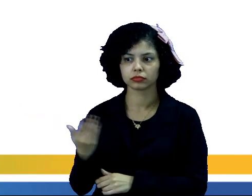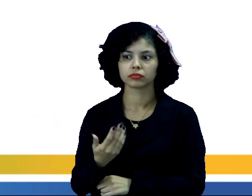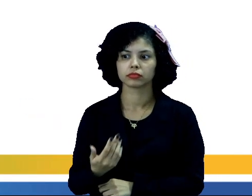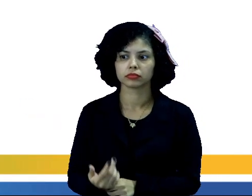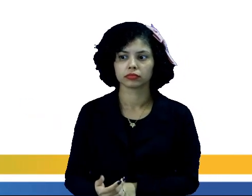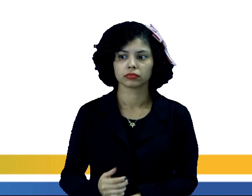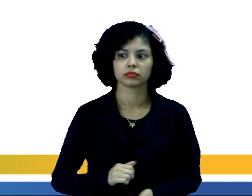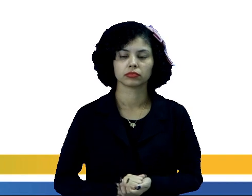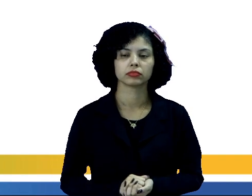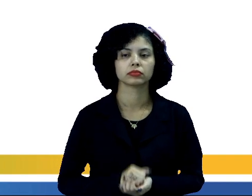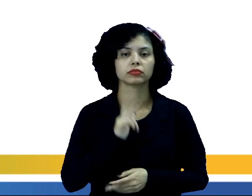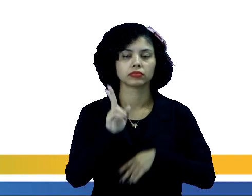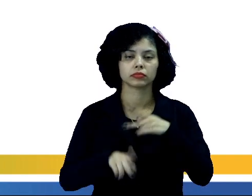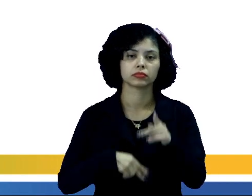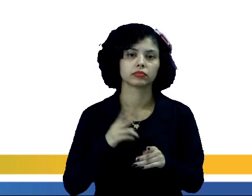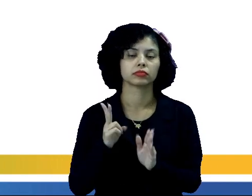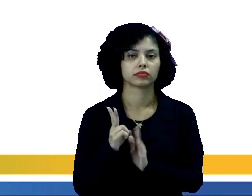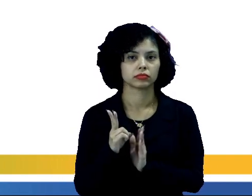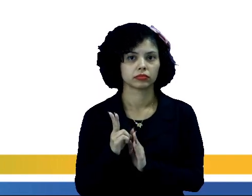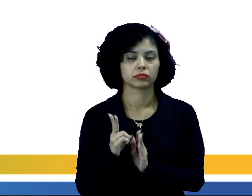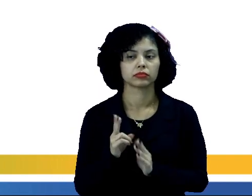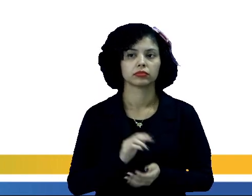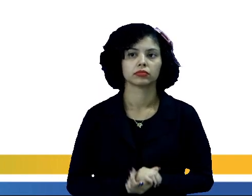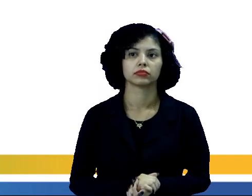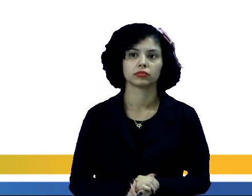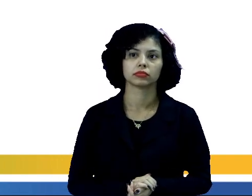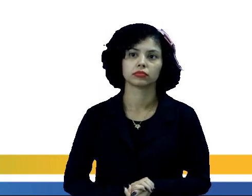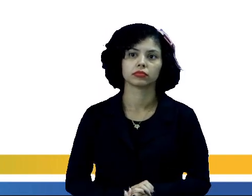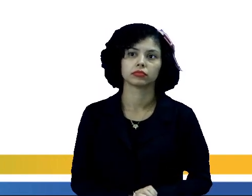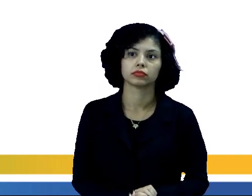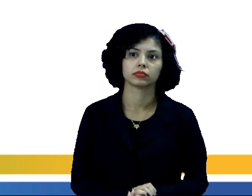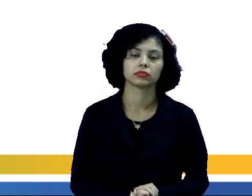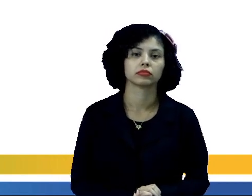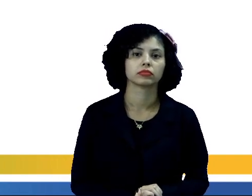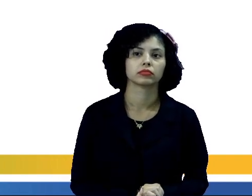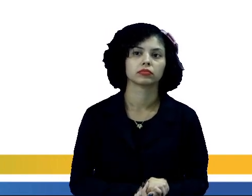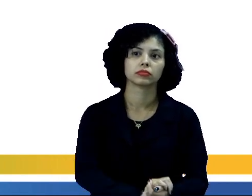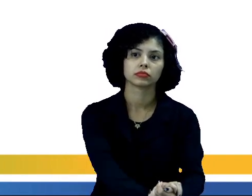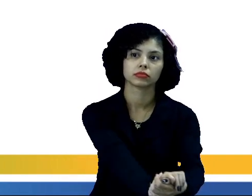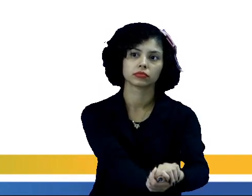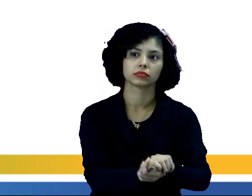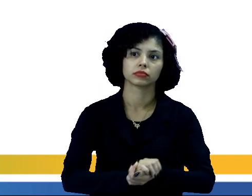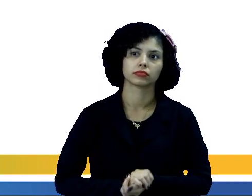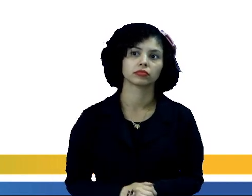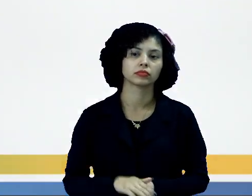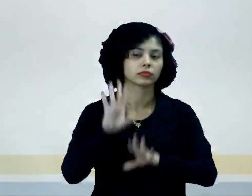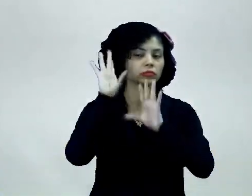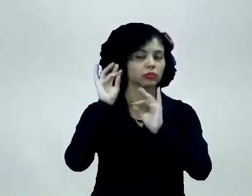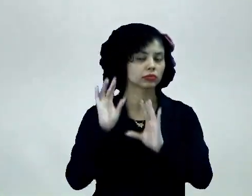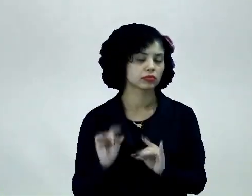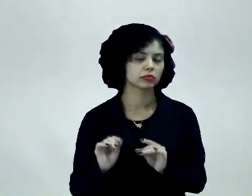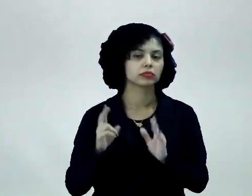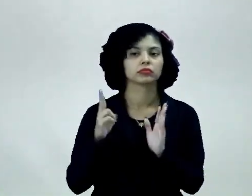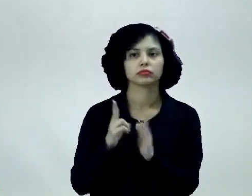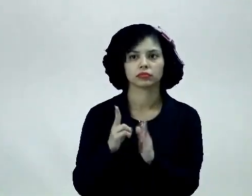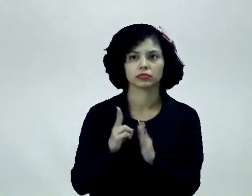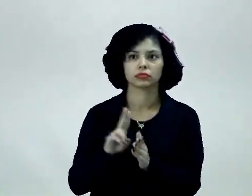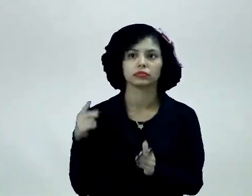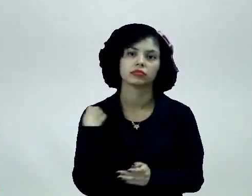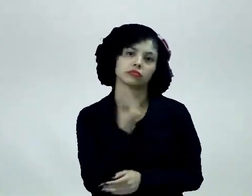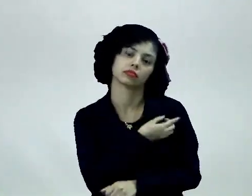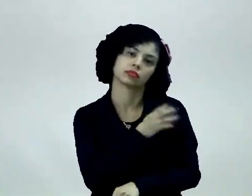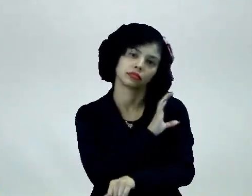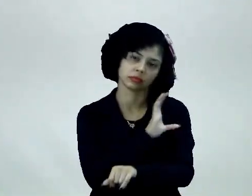Na imagem aí tá aí os povos indígenas, né, exemplificando para vocês. A gente tem muitos traços indígenas, né, na